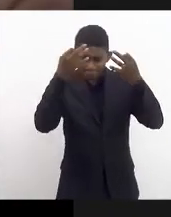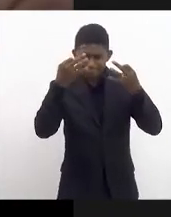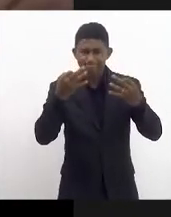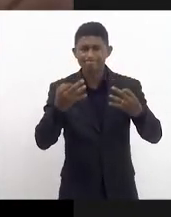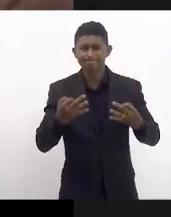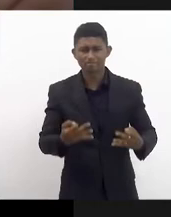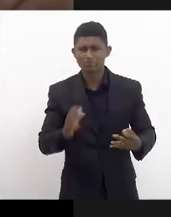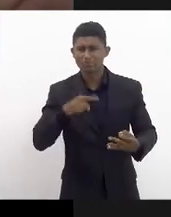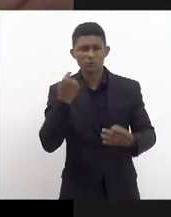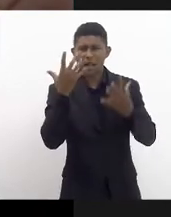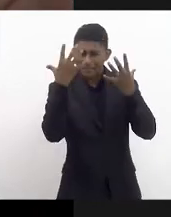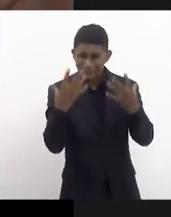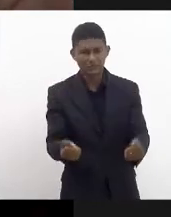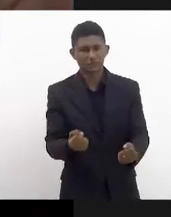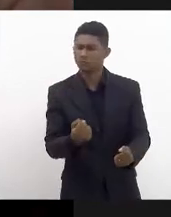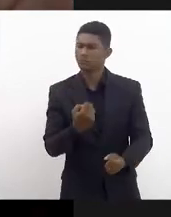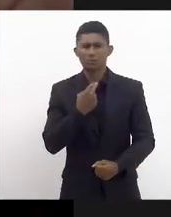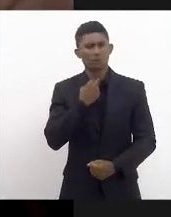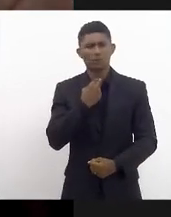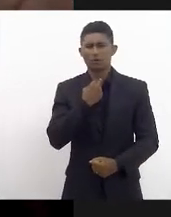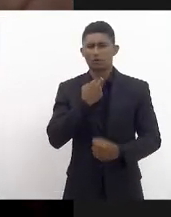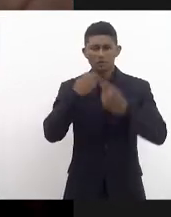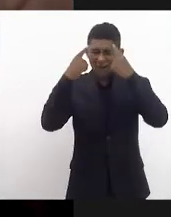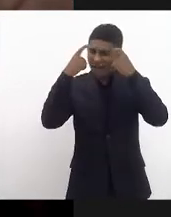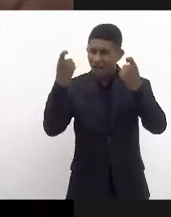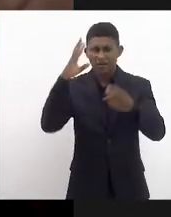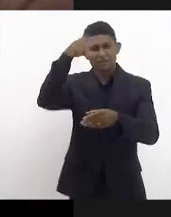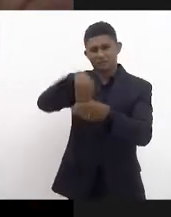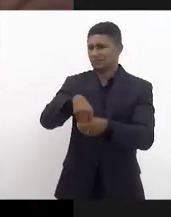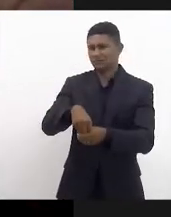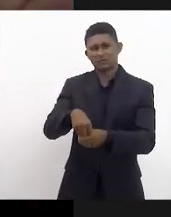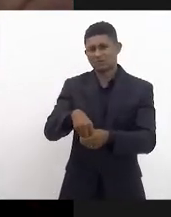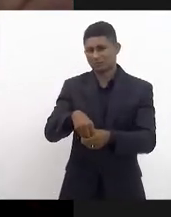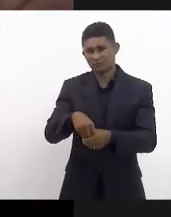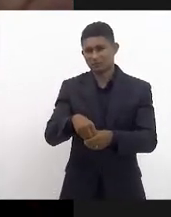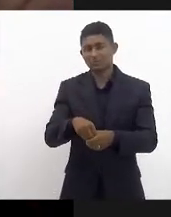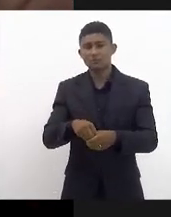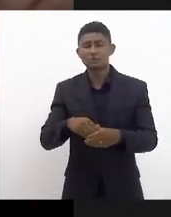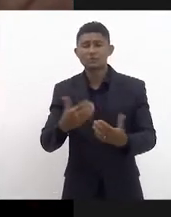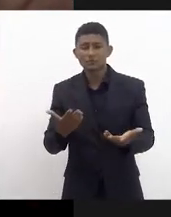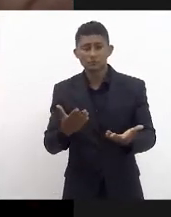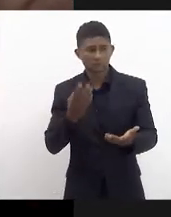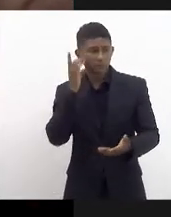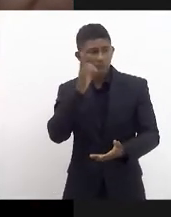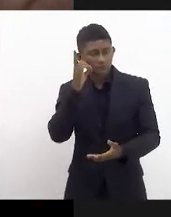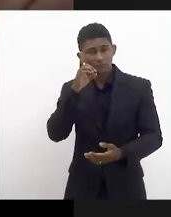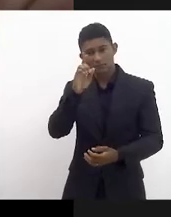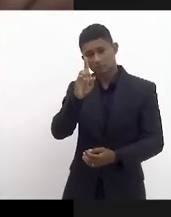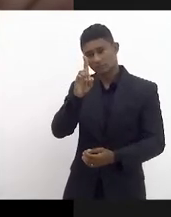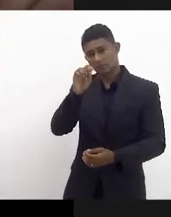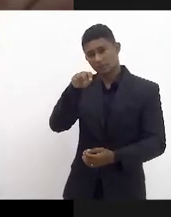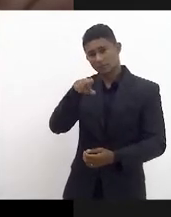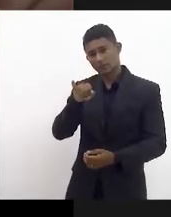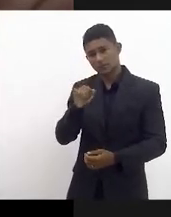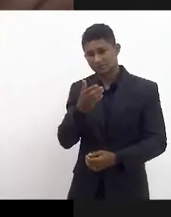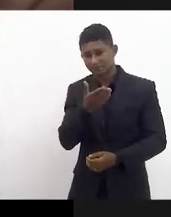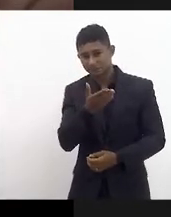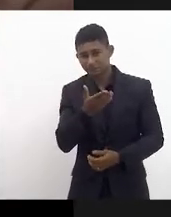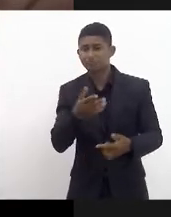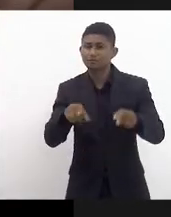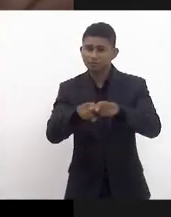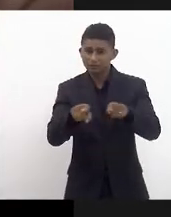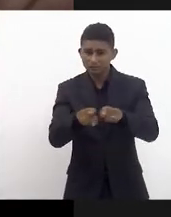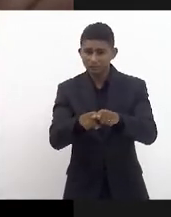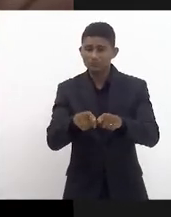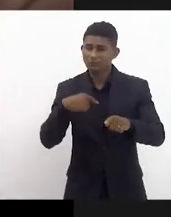é inadmissível. Para além da nossa solidariedade à deputada Dani Monteiro, eu chamo aí